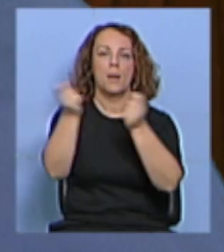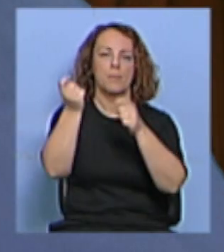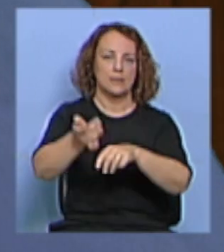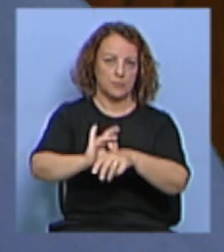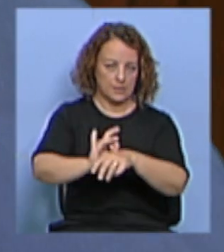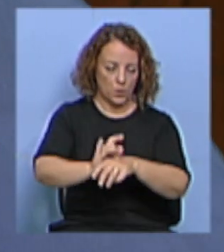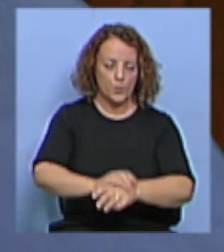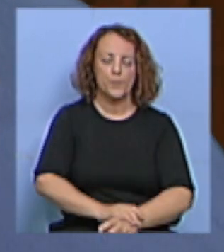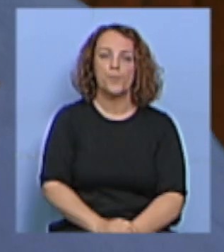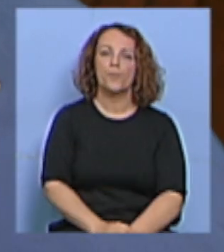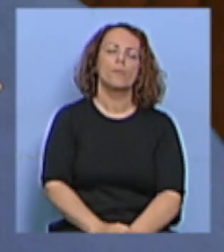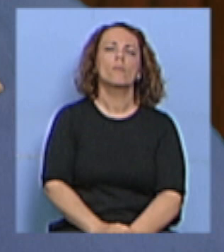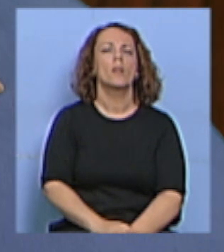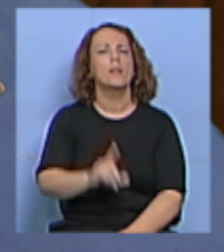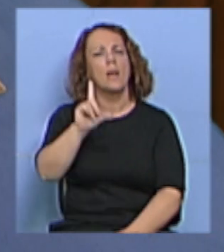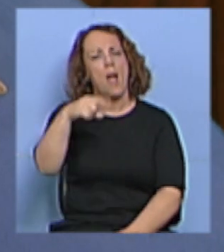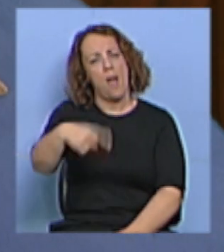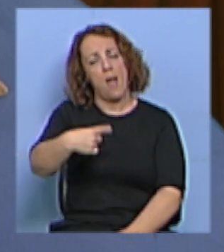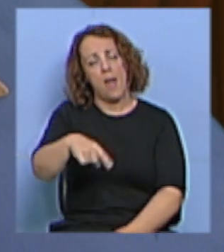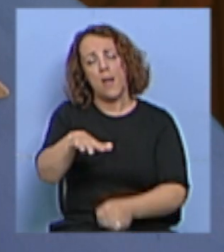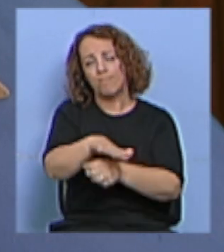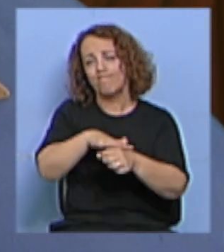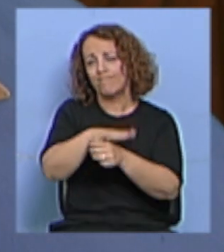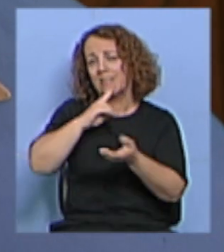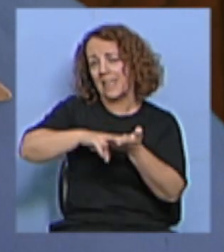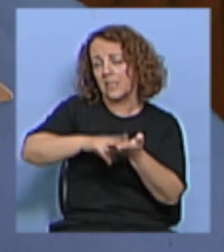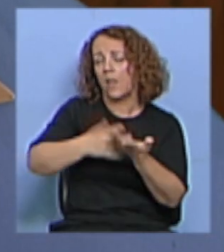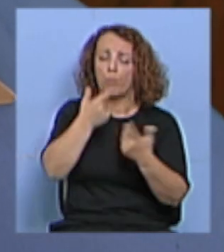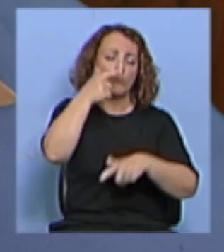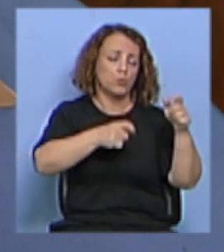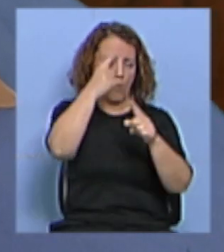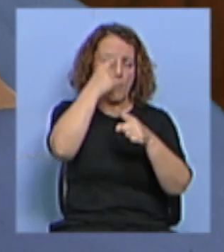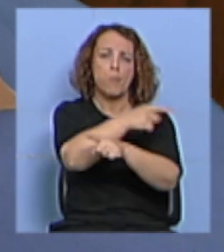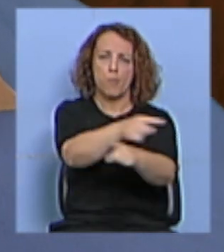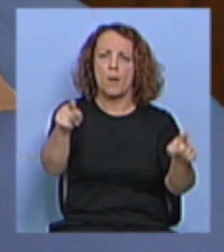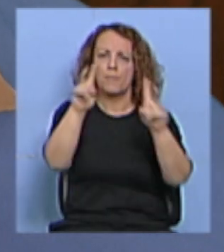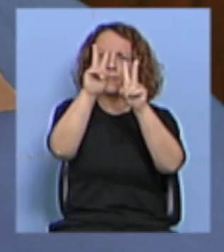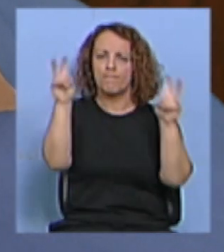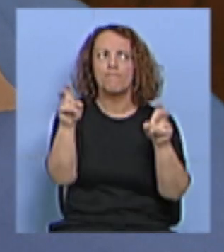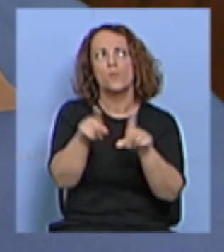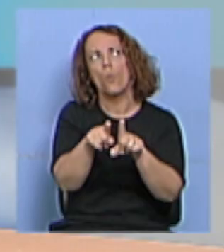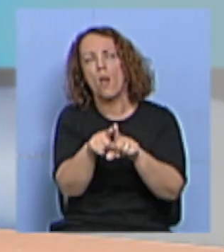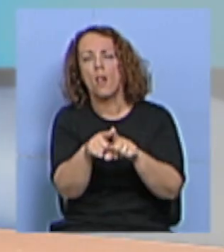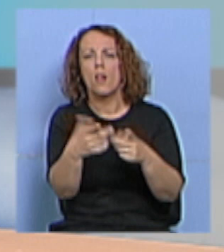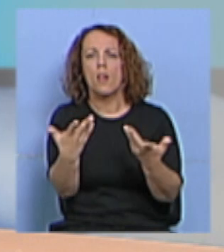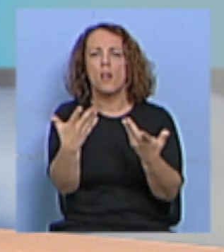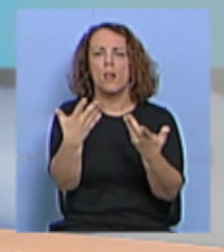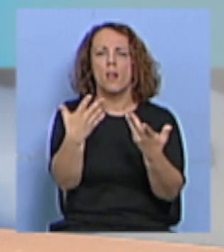Há uma realidade também conhecida entre as pessoas, que é a apetência